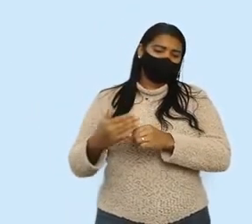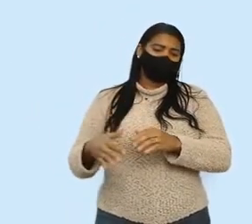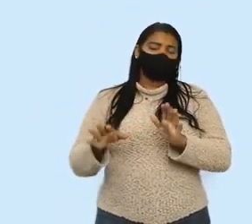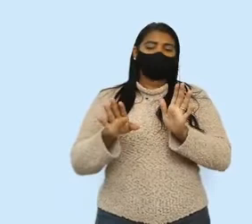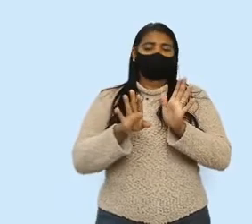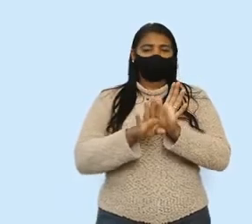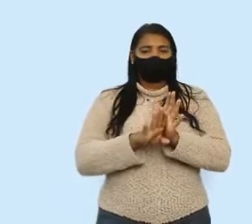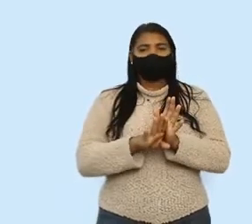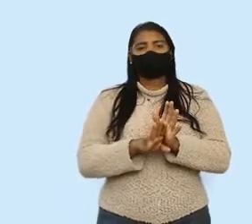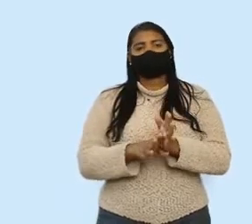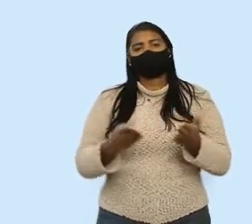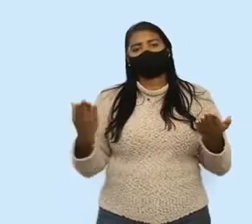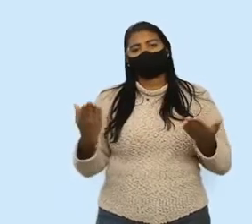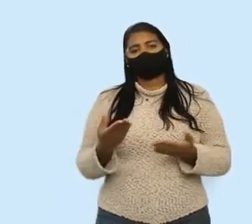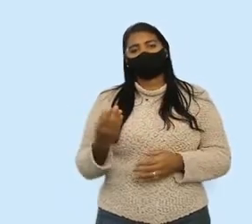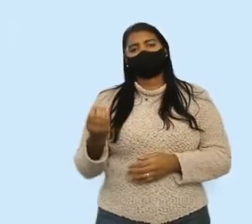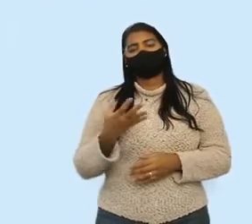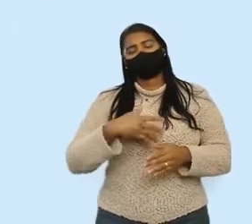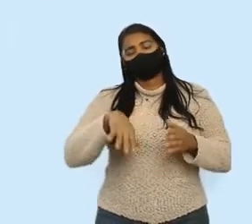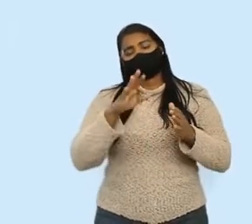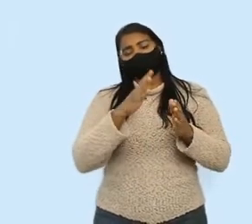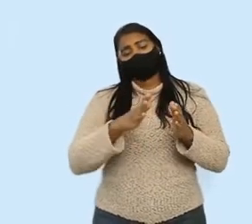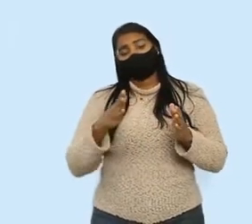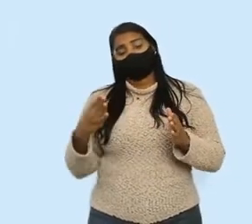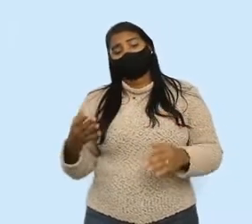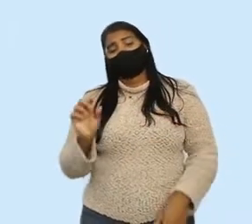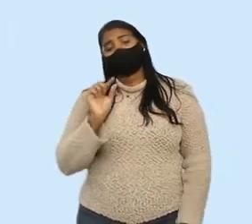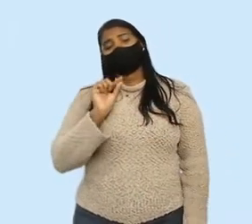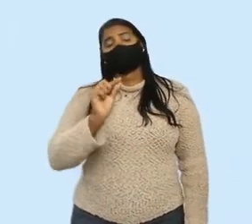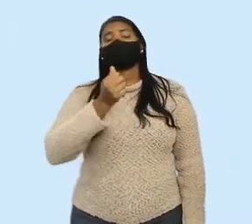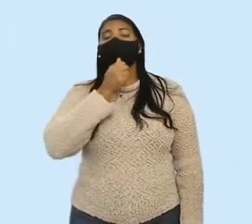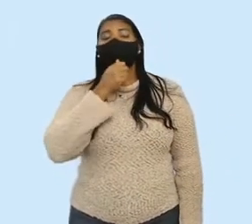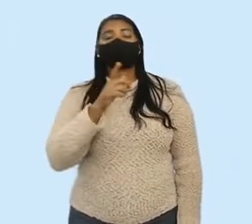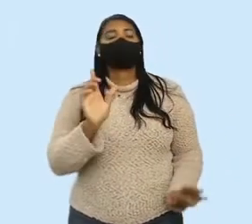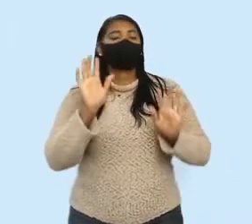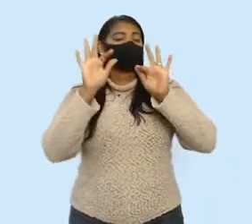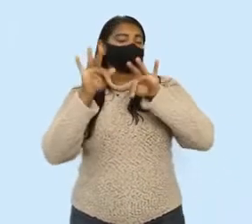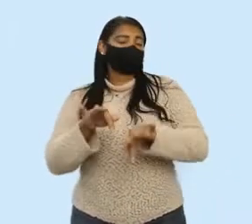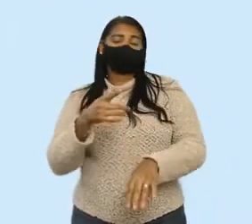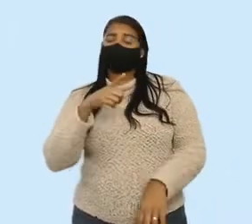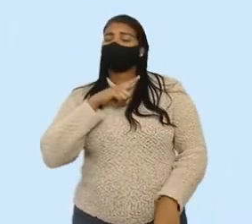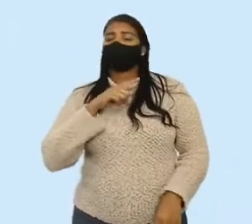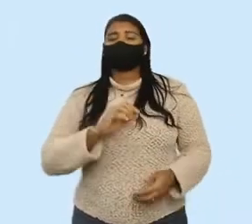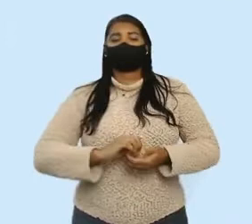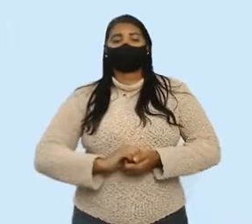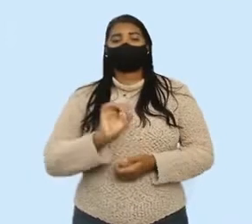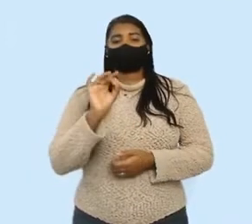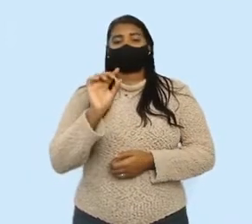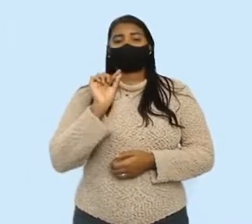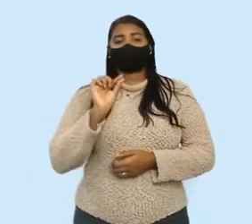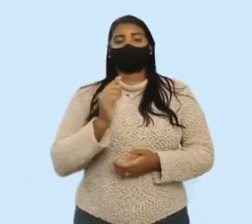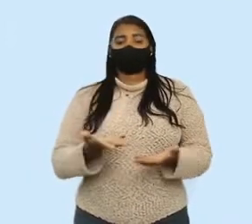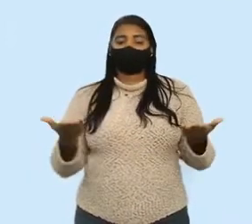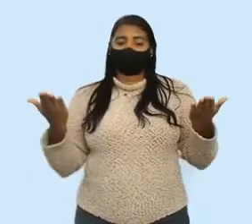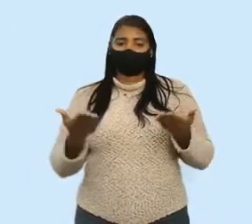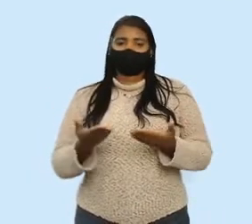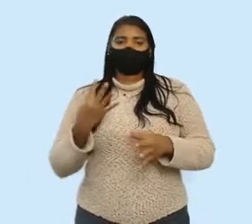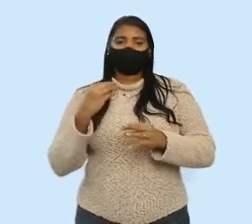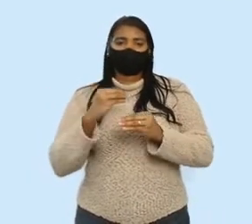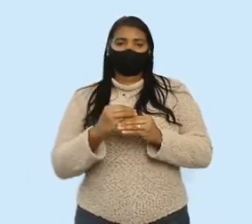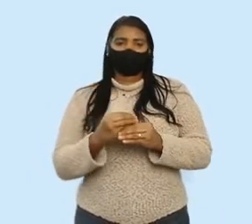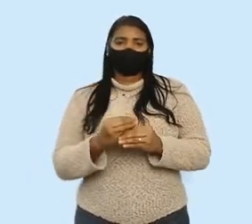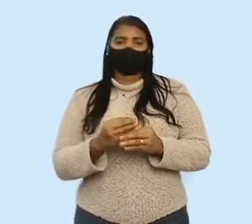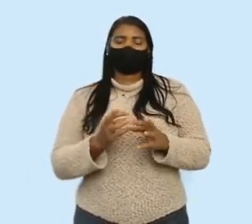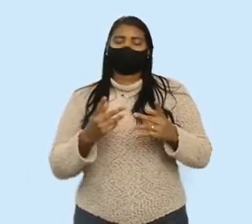chegando, né, até a atualidade. E é um processo que ele ainda não tem fim. Só que hoje ela vai se dar de